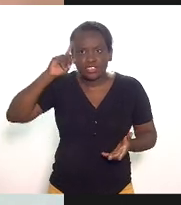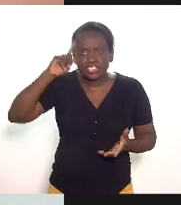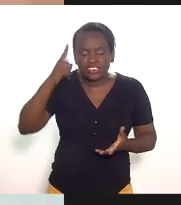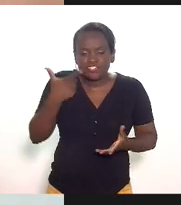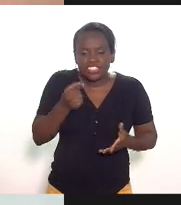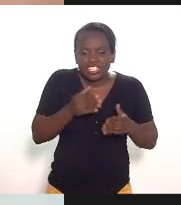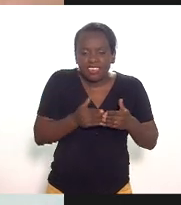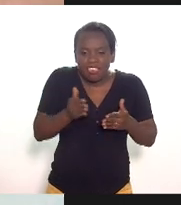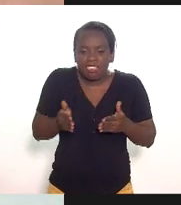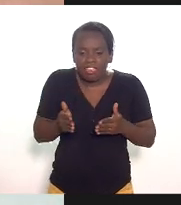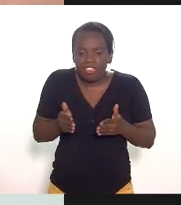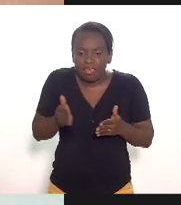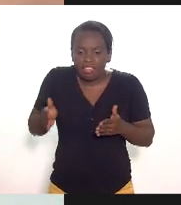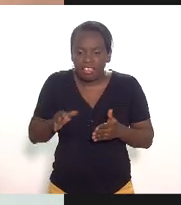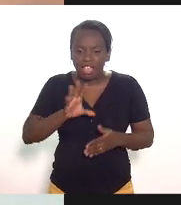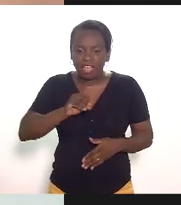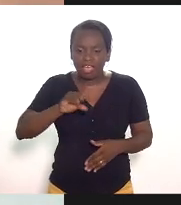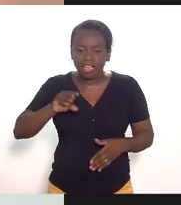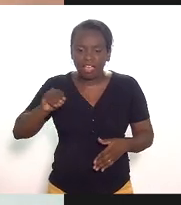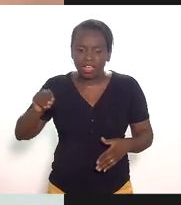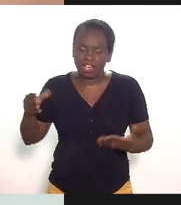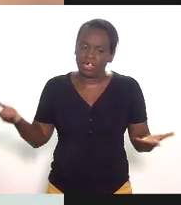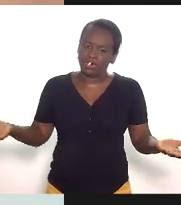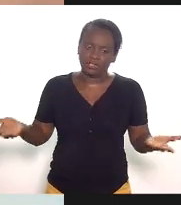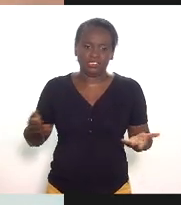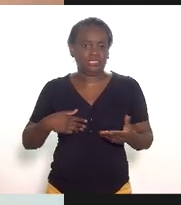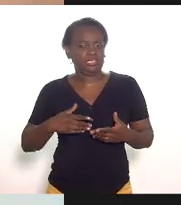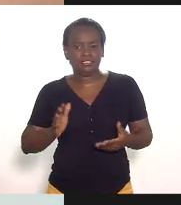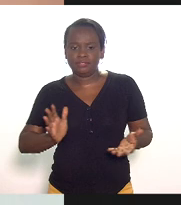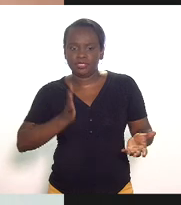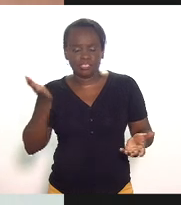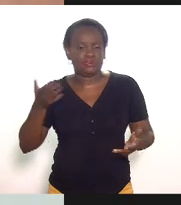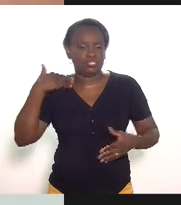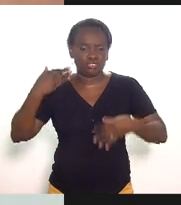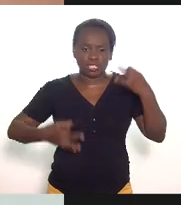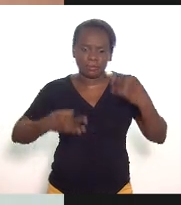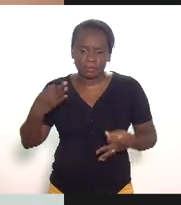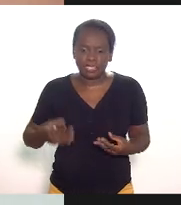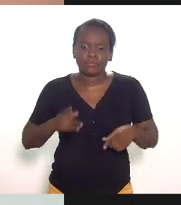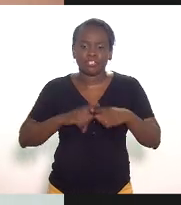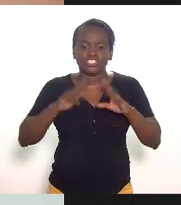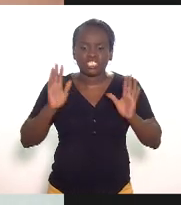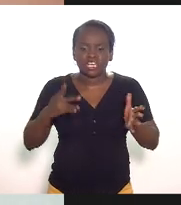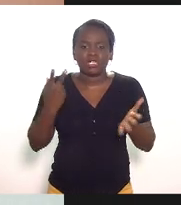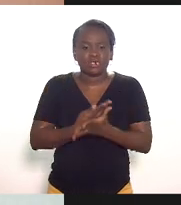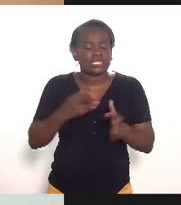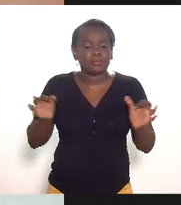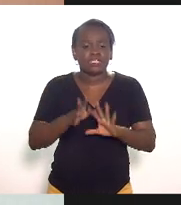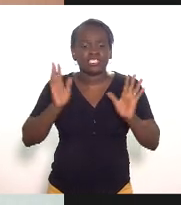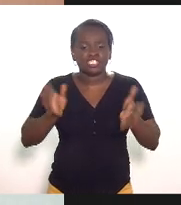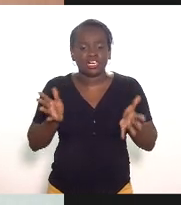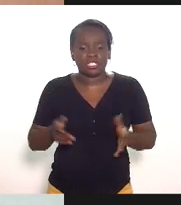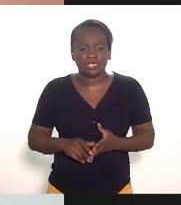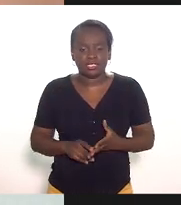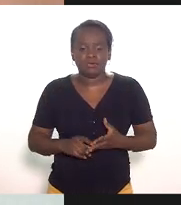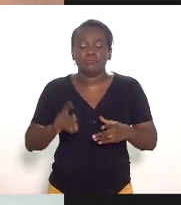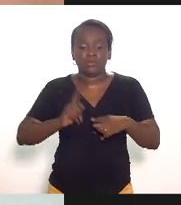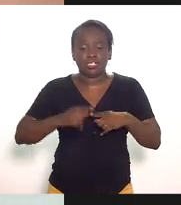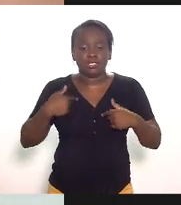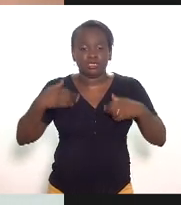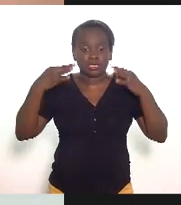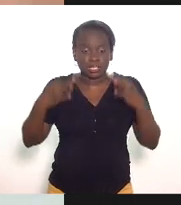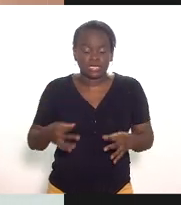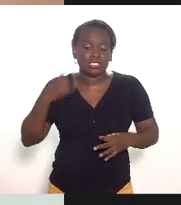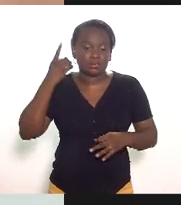para protelar mais ainda esse absurdo que é esse julgamento que já era para ter sido concluído. E eu tenho certeza que o